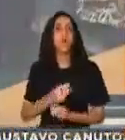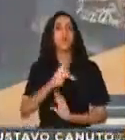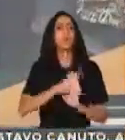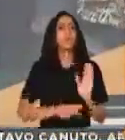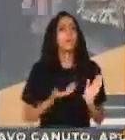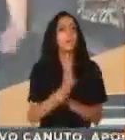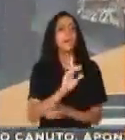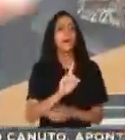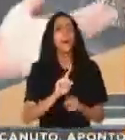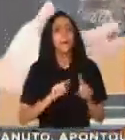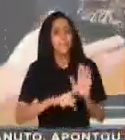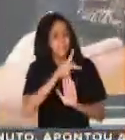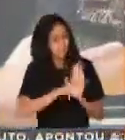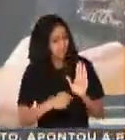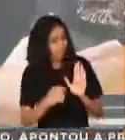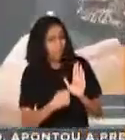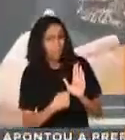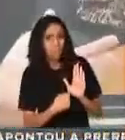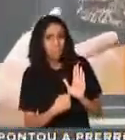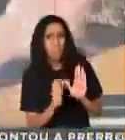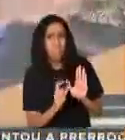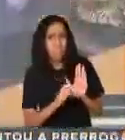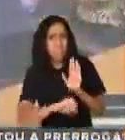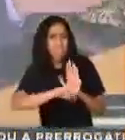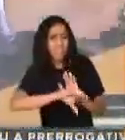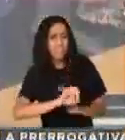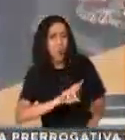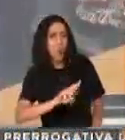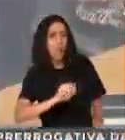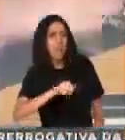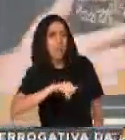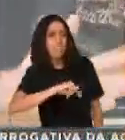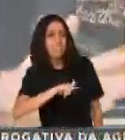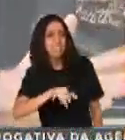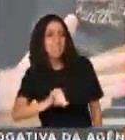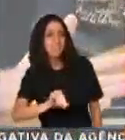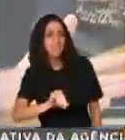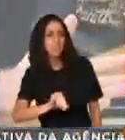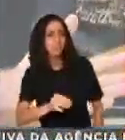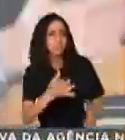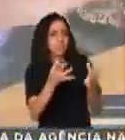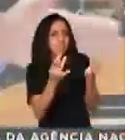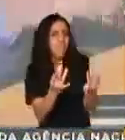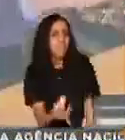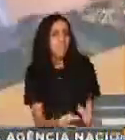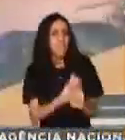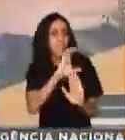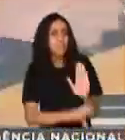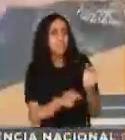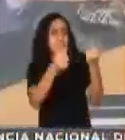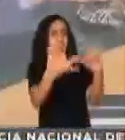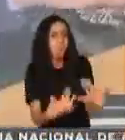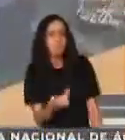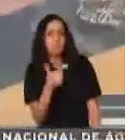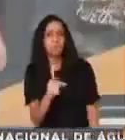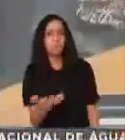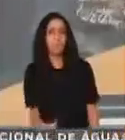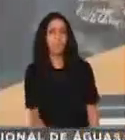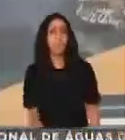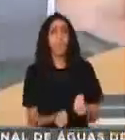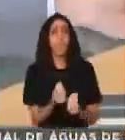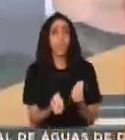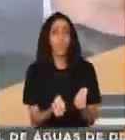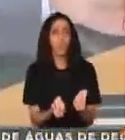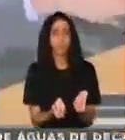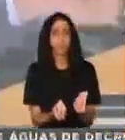sem deixar claro que ideia é essa de crime organizado e não diferencia o essencial, que são as formas de organização, porque a forma